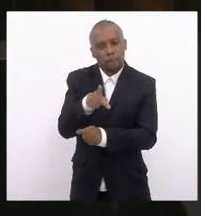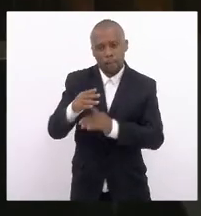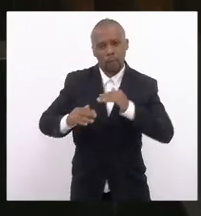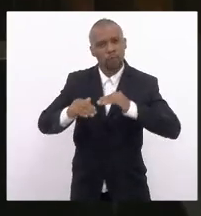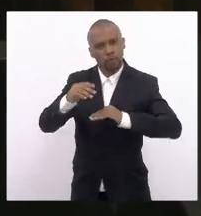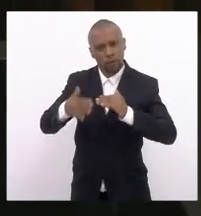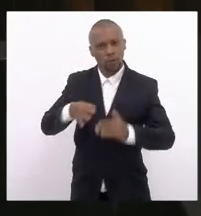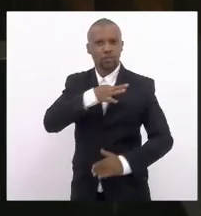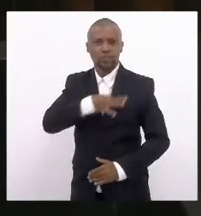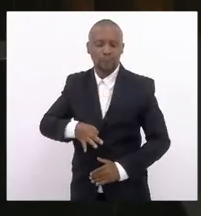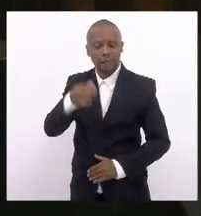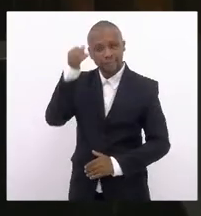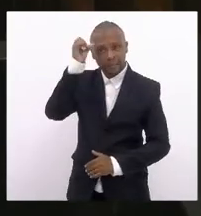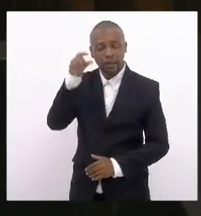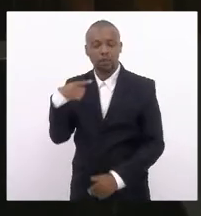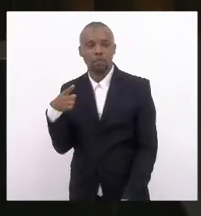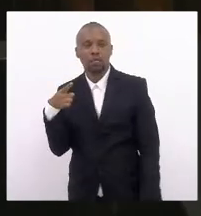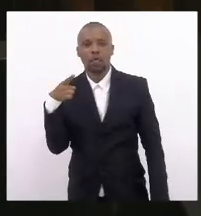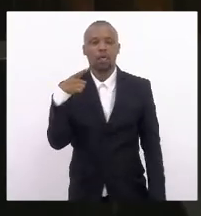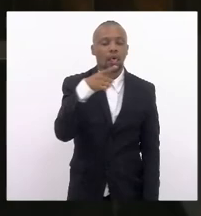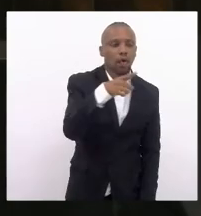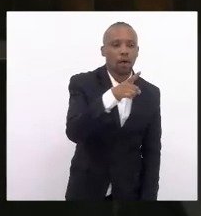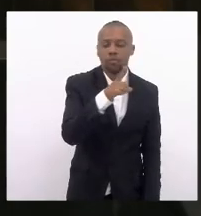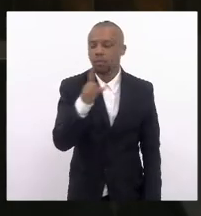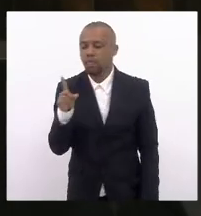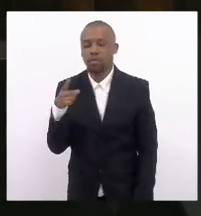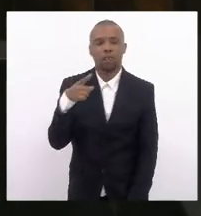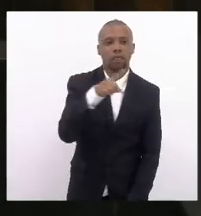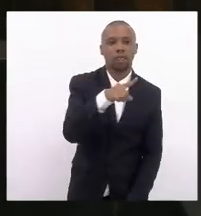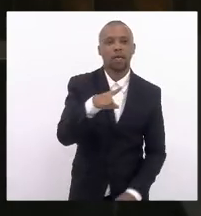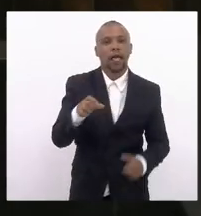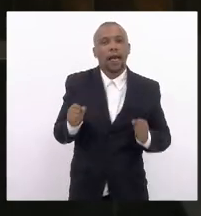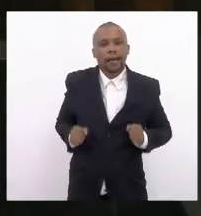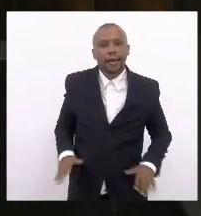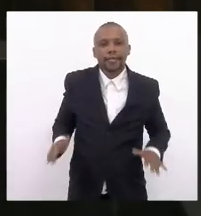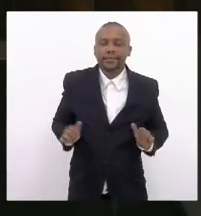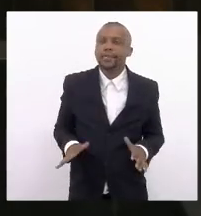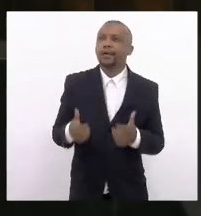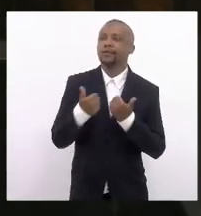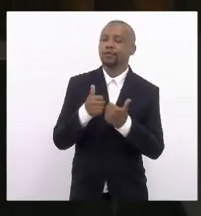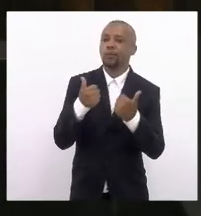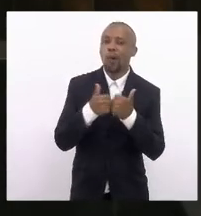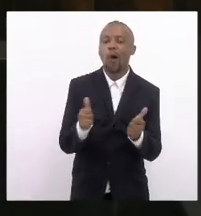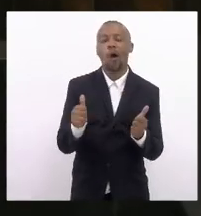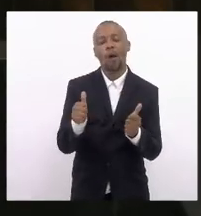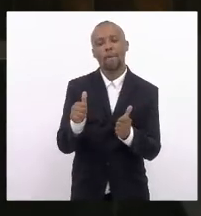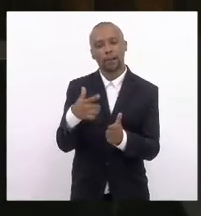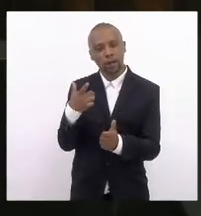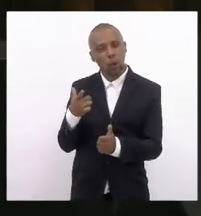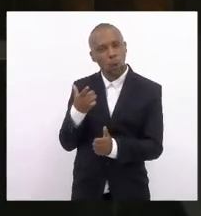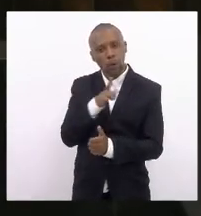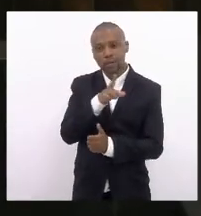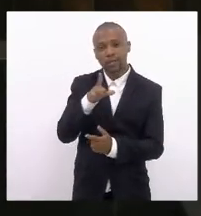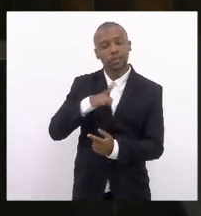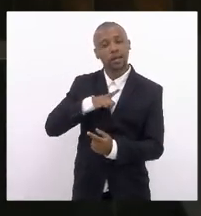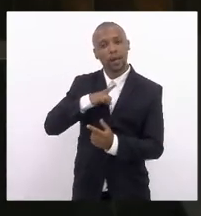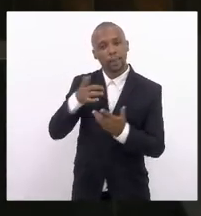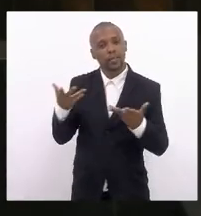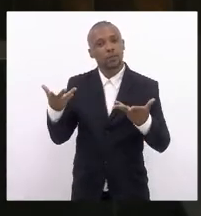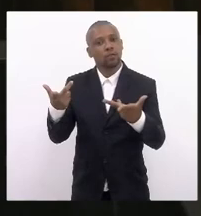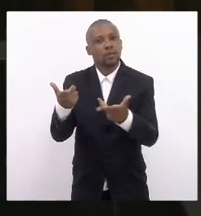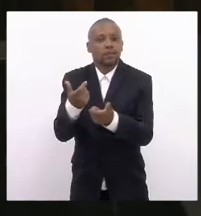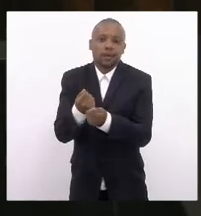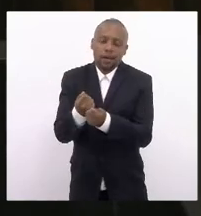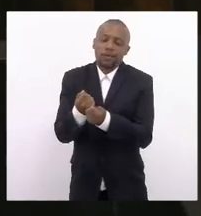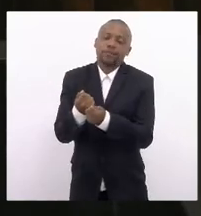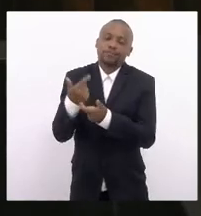outra, gastando mais dinheiro com passagem, para que ele conseguisse ser um profissional melhor, trabalhando em